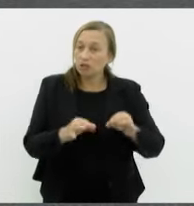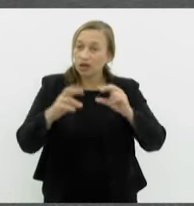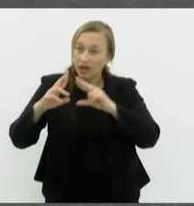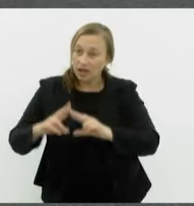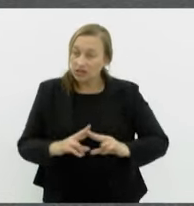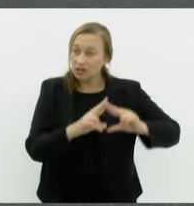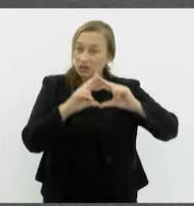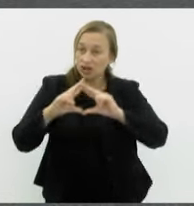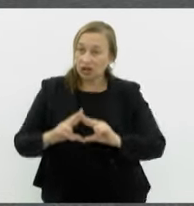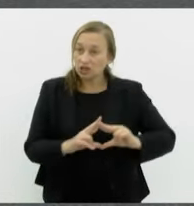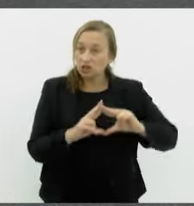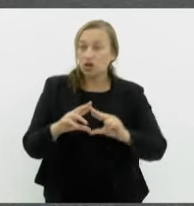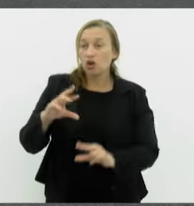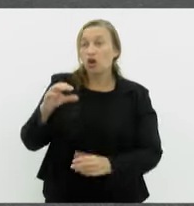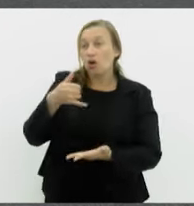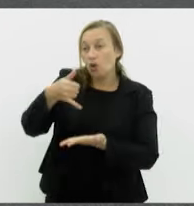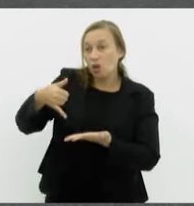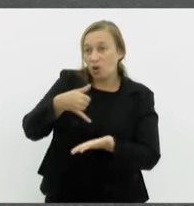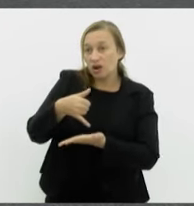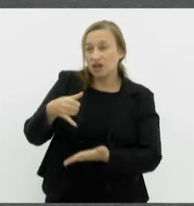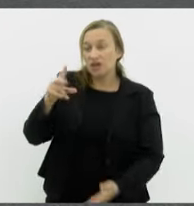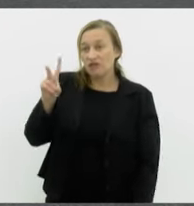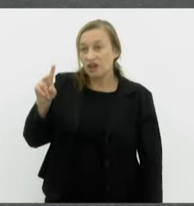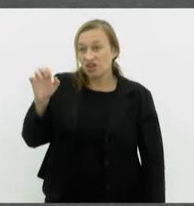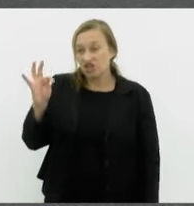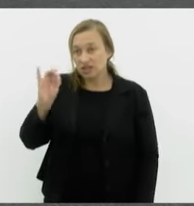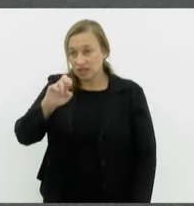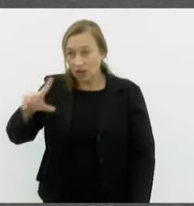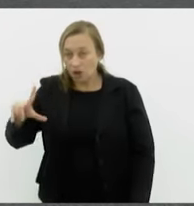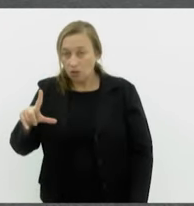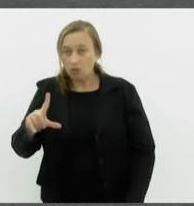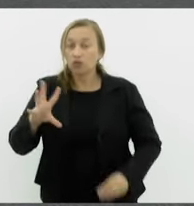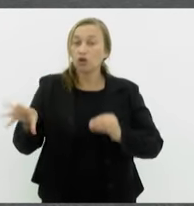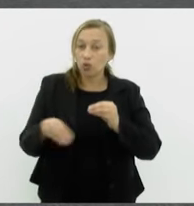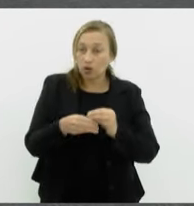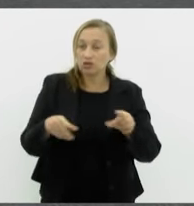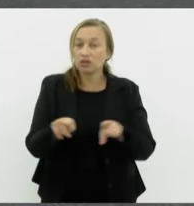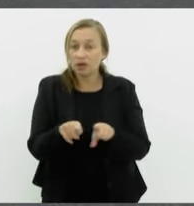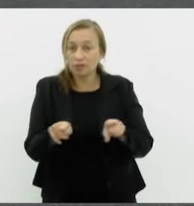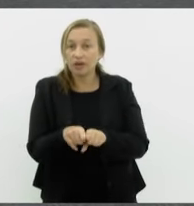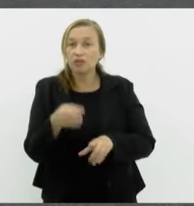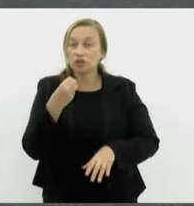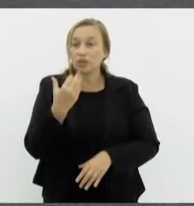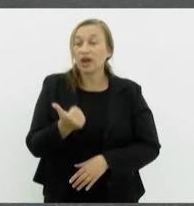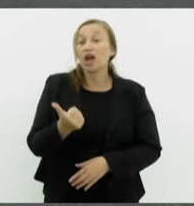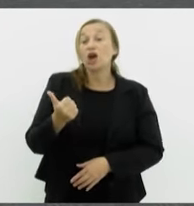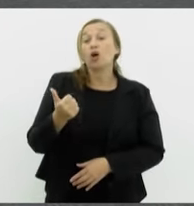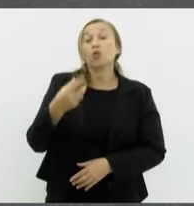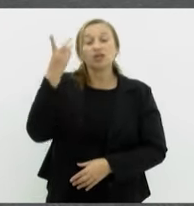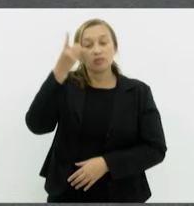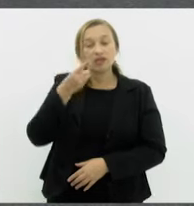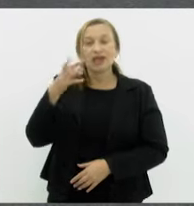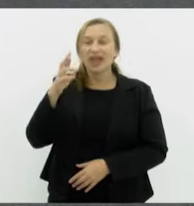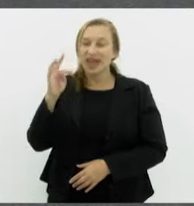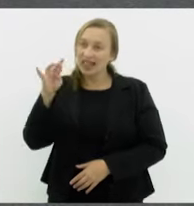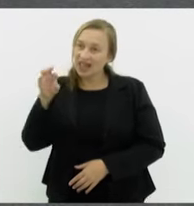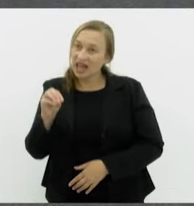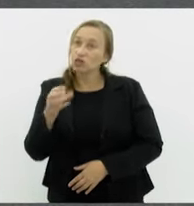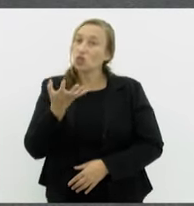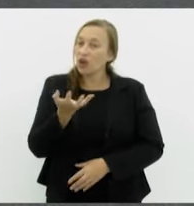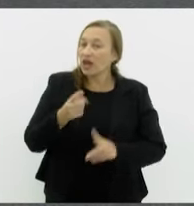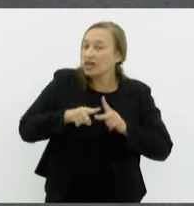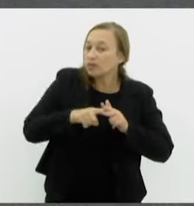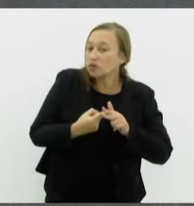contar ponto também. Muito bem. O deputado Renato Miranda quer modificar